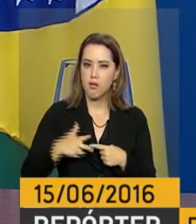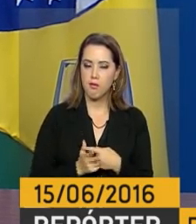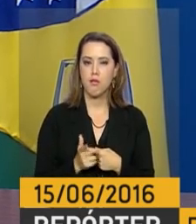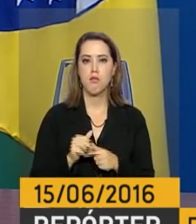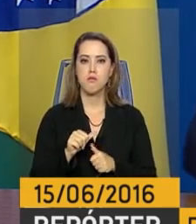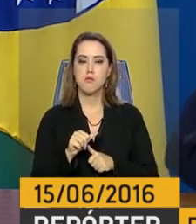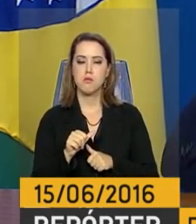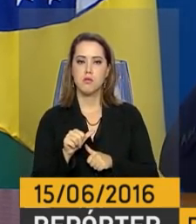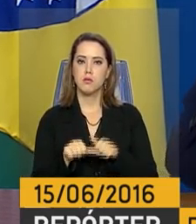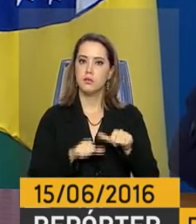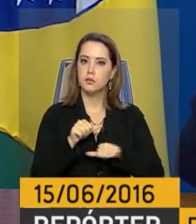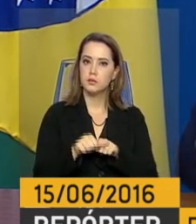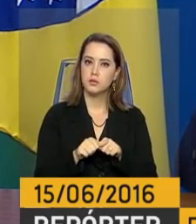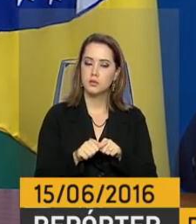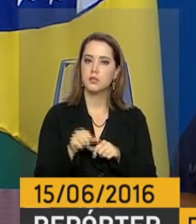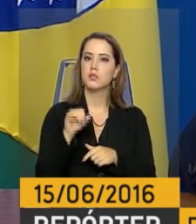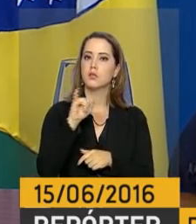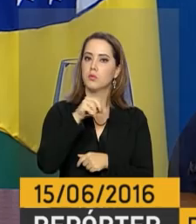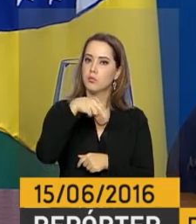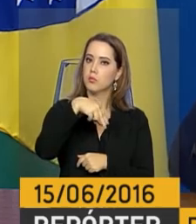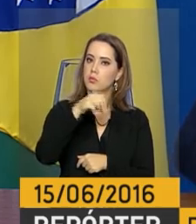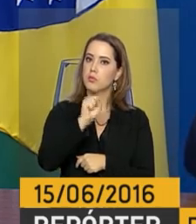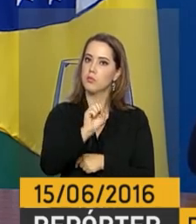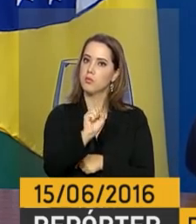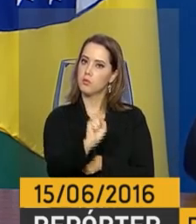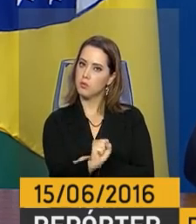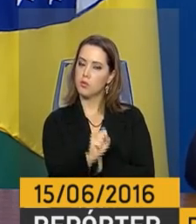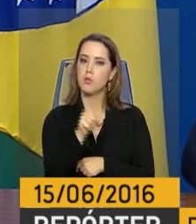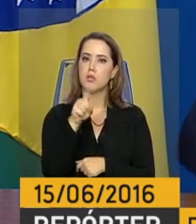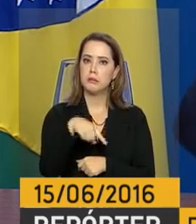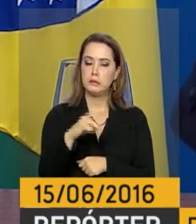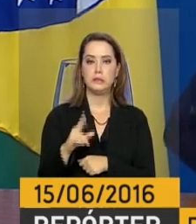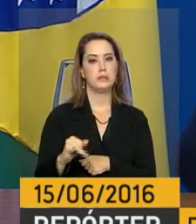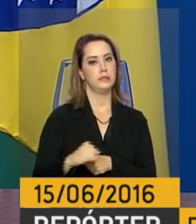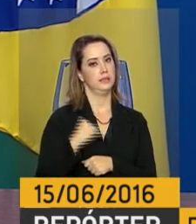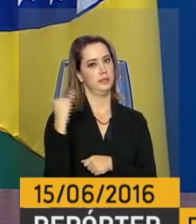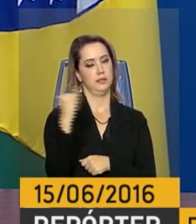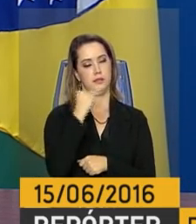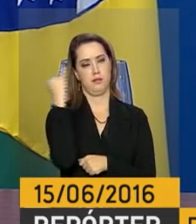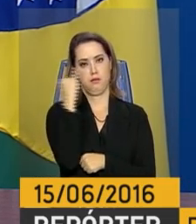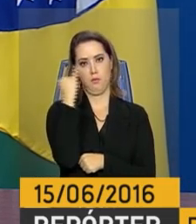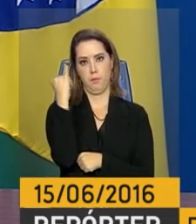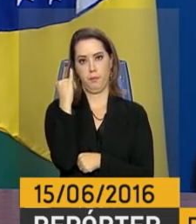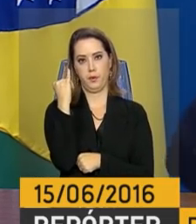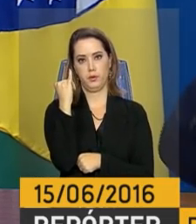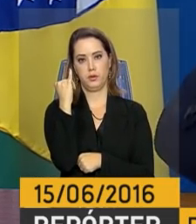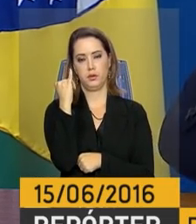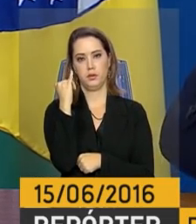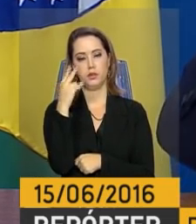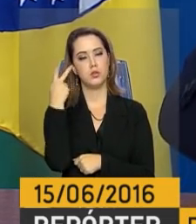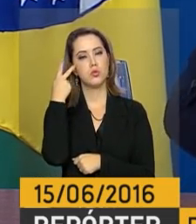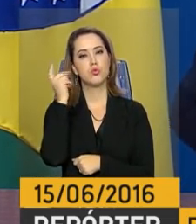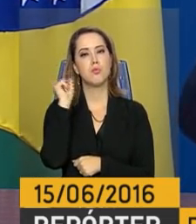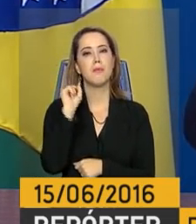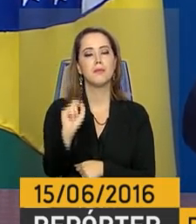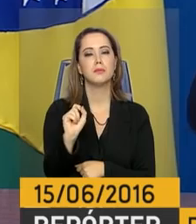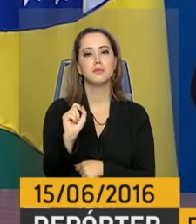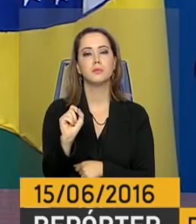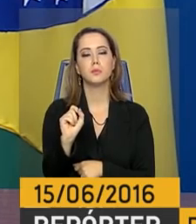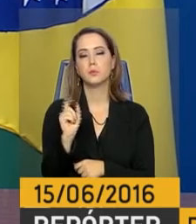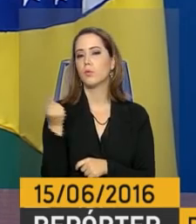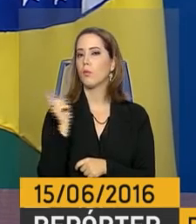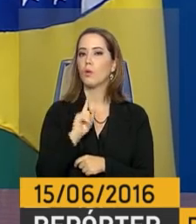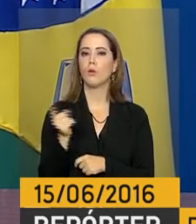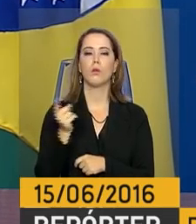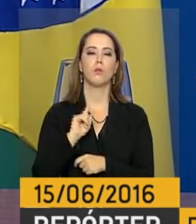previdência é parte importante para que não se não se force